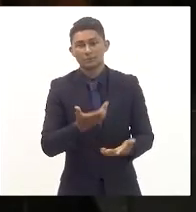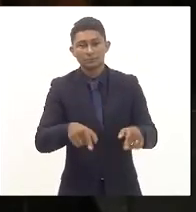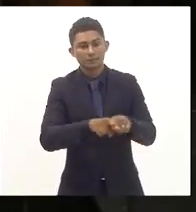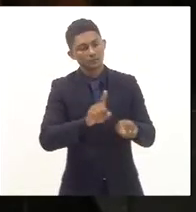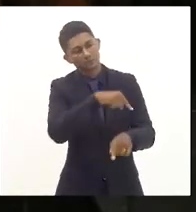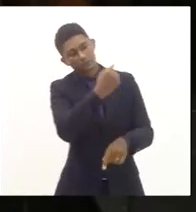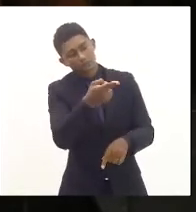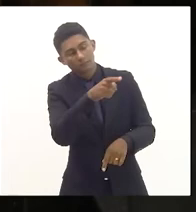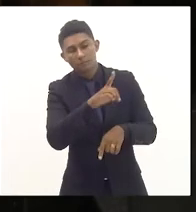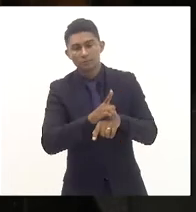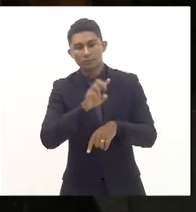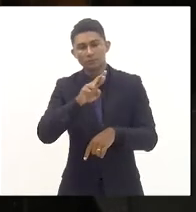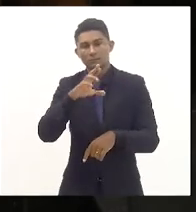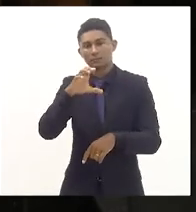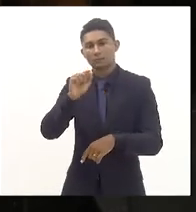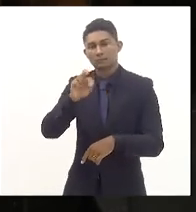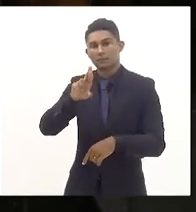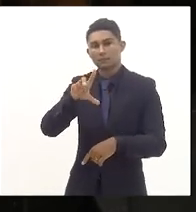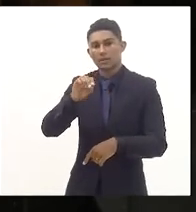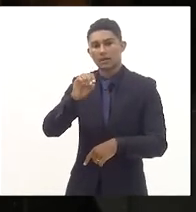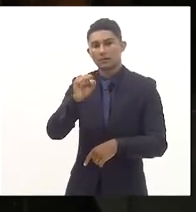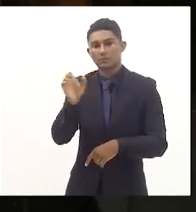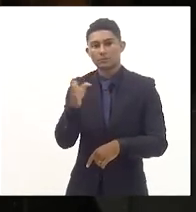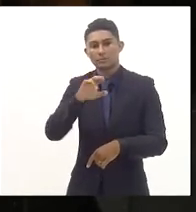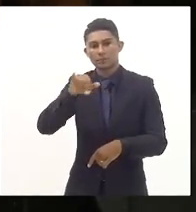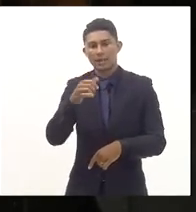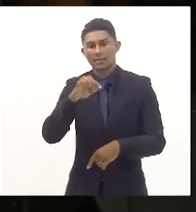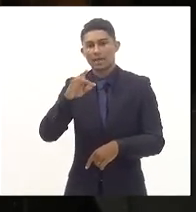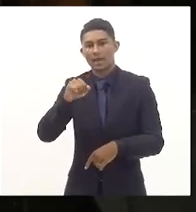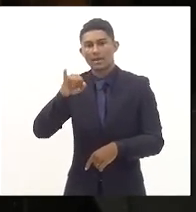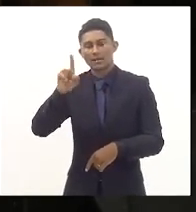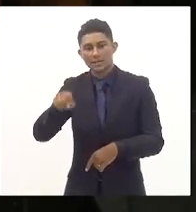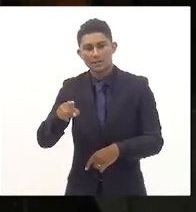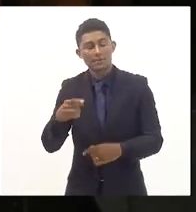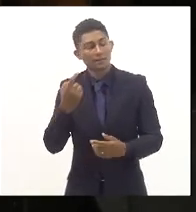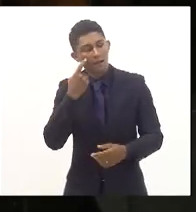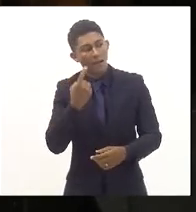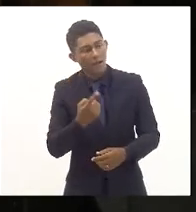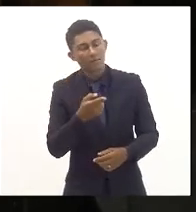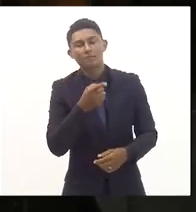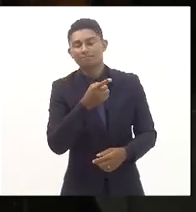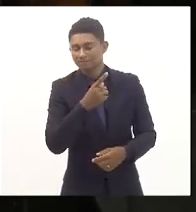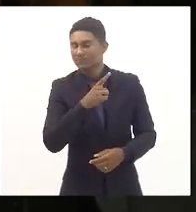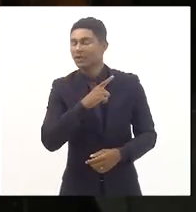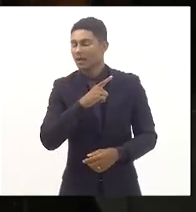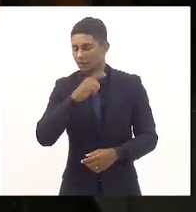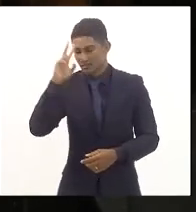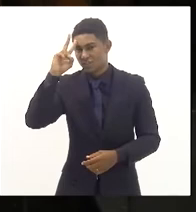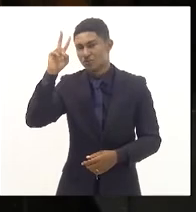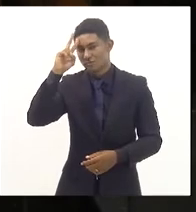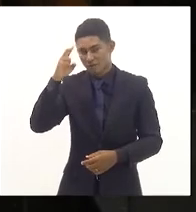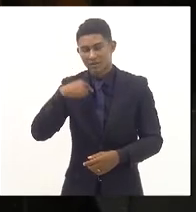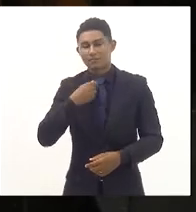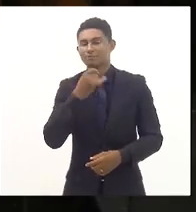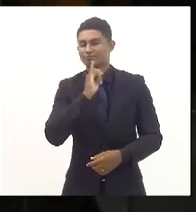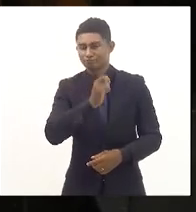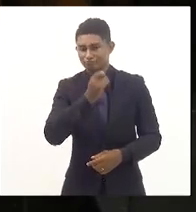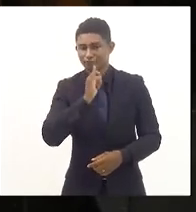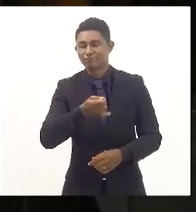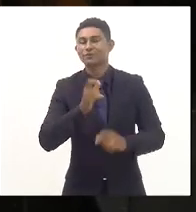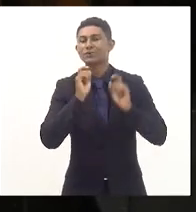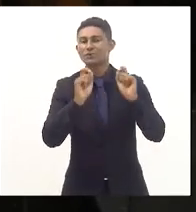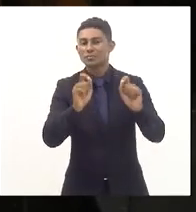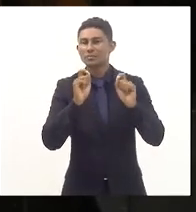também que eu tô Carlos Roberto de Castro Jatahy Doutor caso as ele tem uma algo que eu tenho que relatar se é enorme